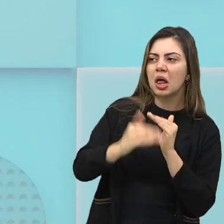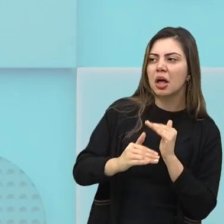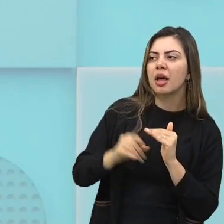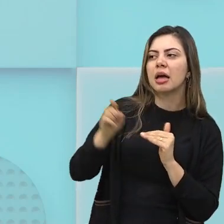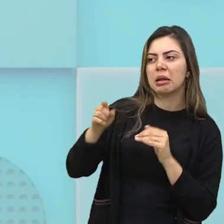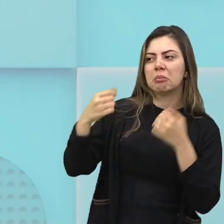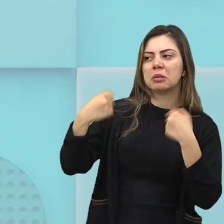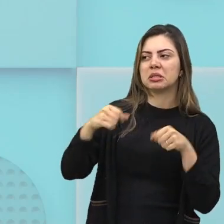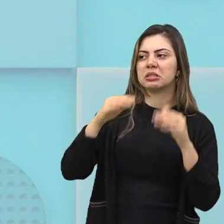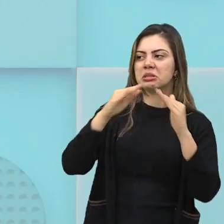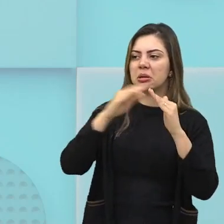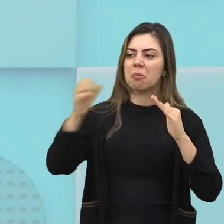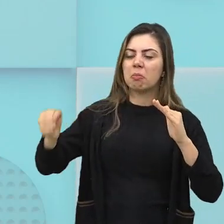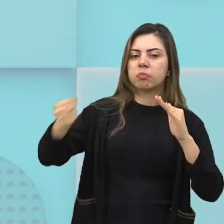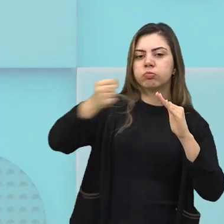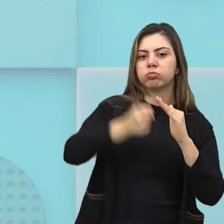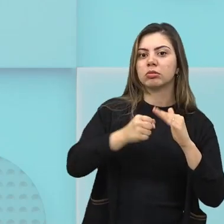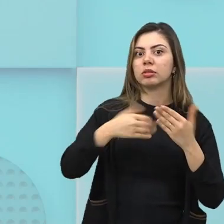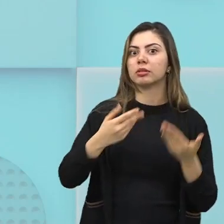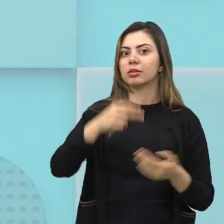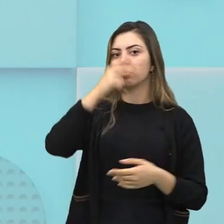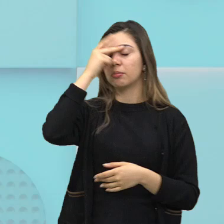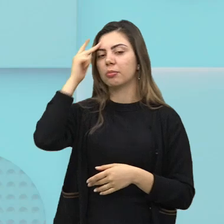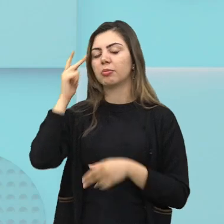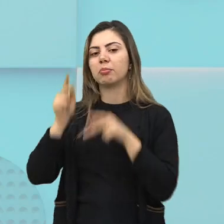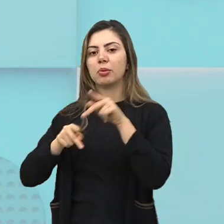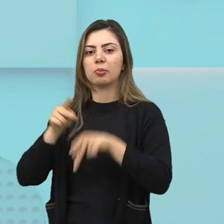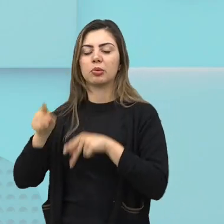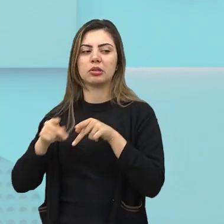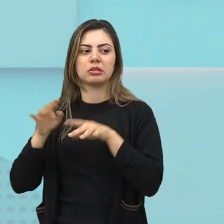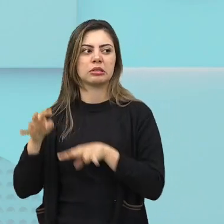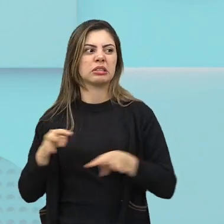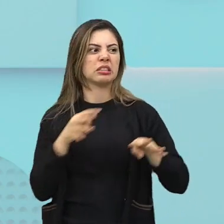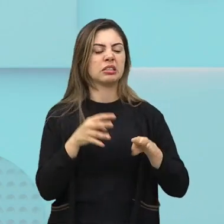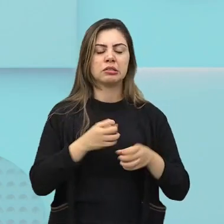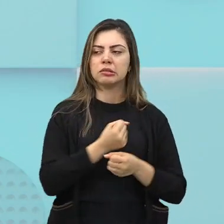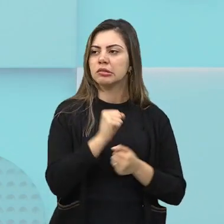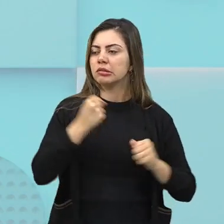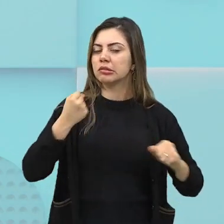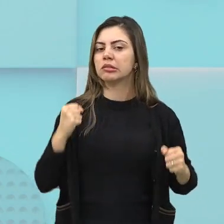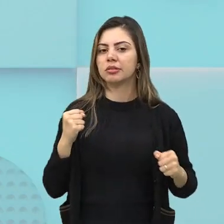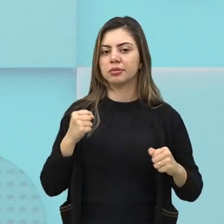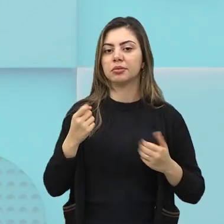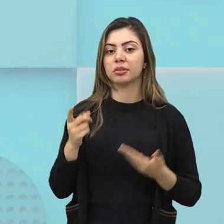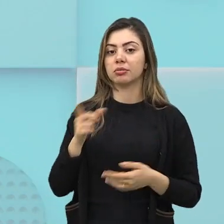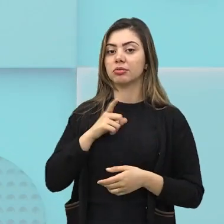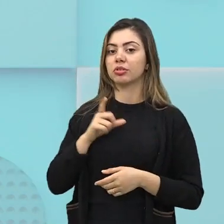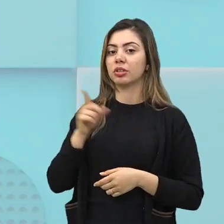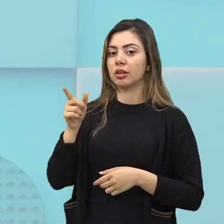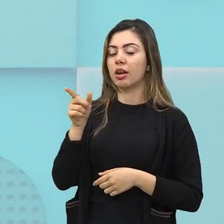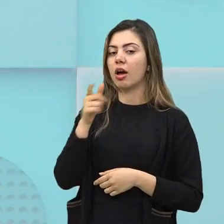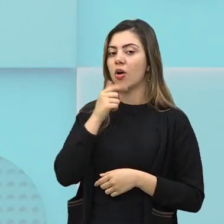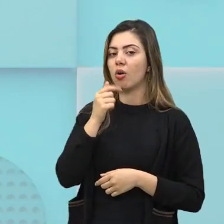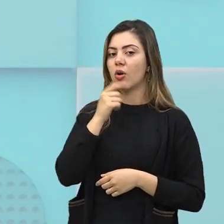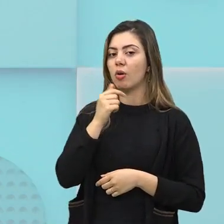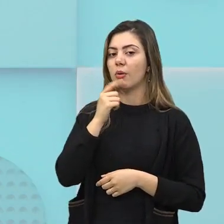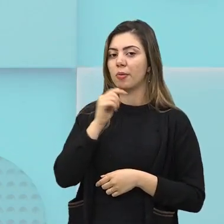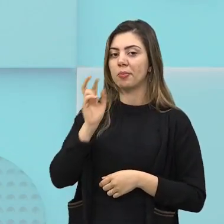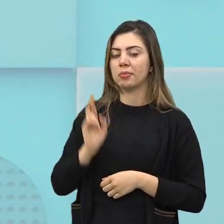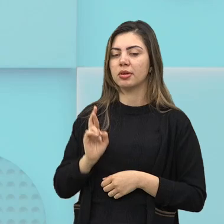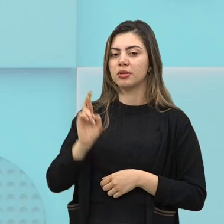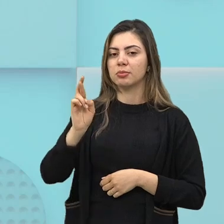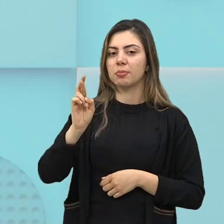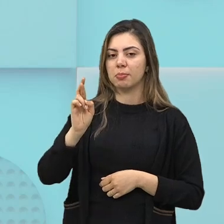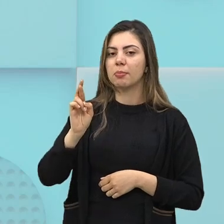Então, houve uma revolta que foi até liderada pelo Porfírio, que era um barbeiro, mas não foi